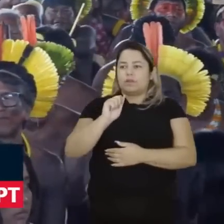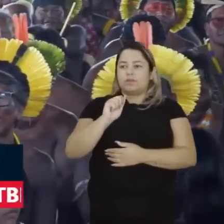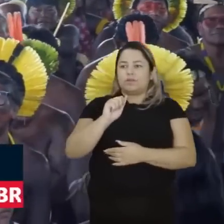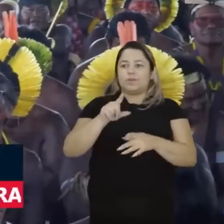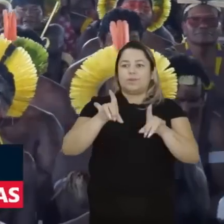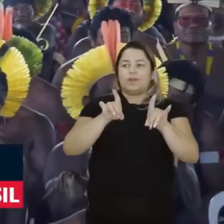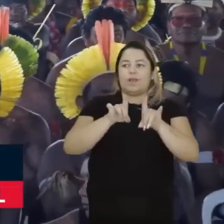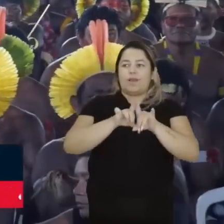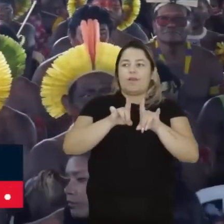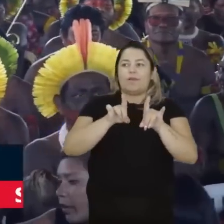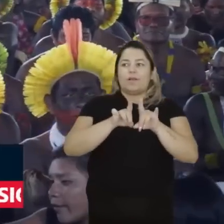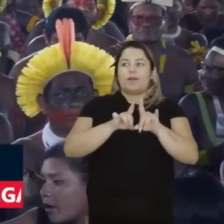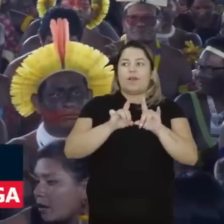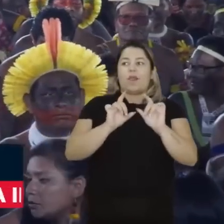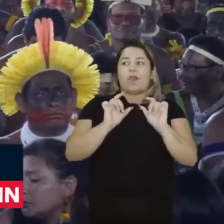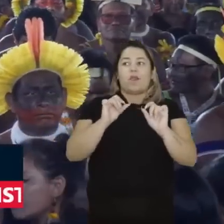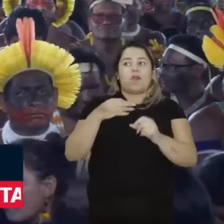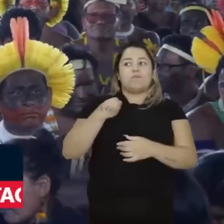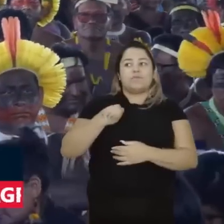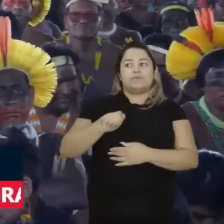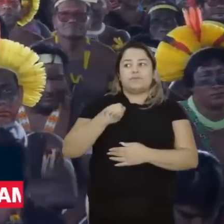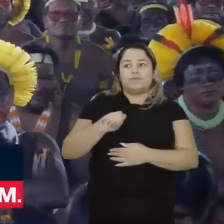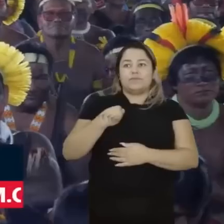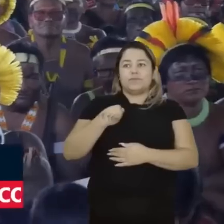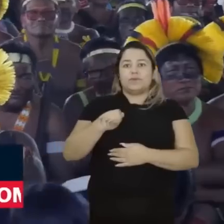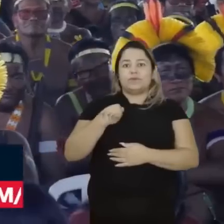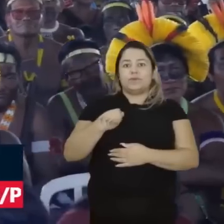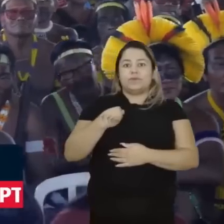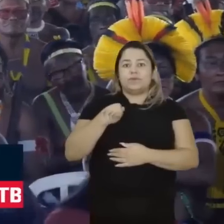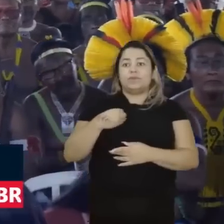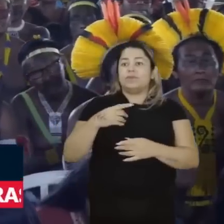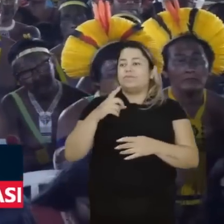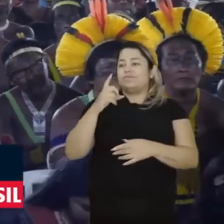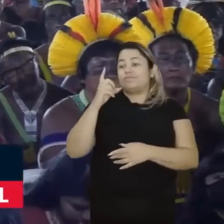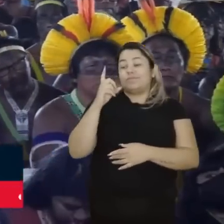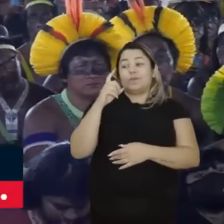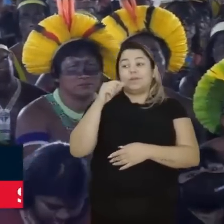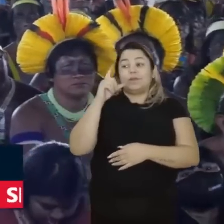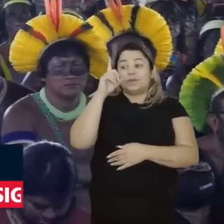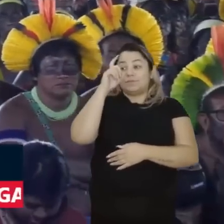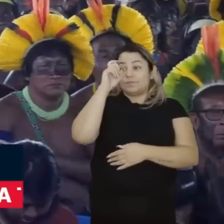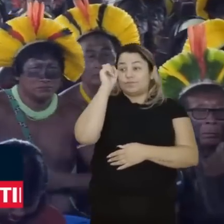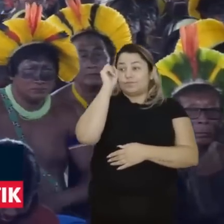Temos vivido tempos muito difíceis.